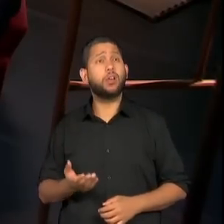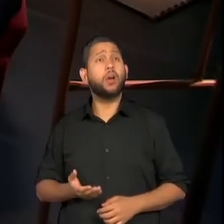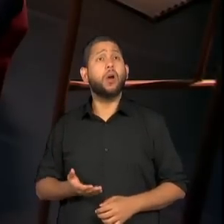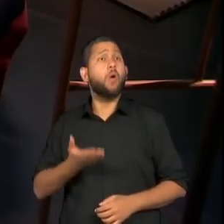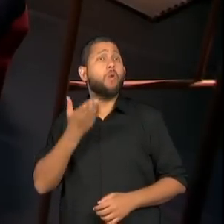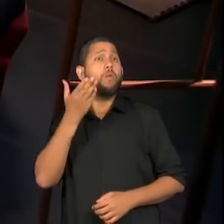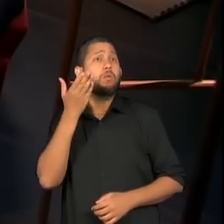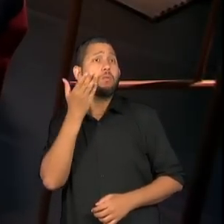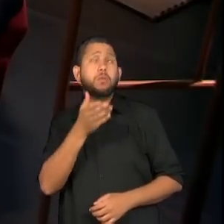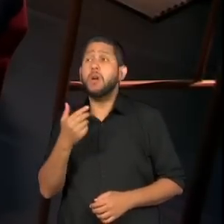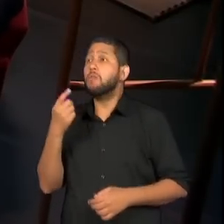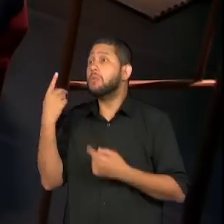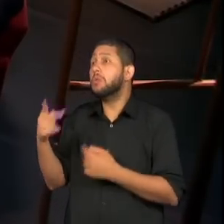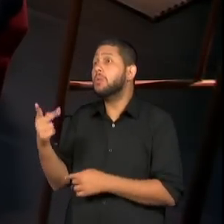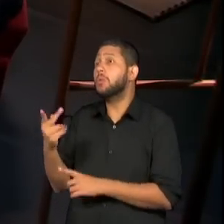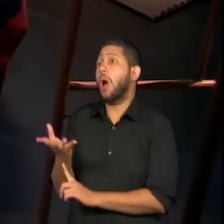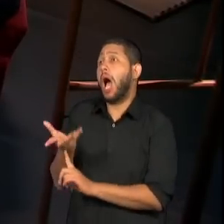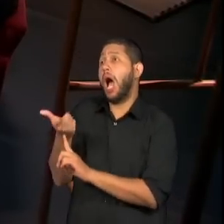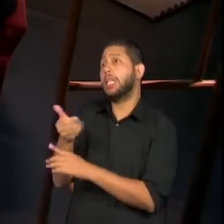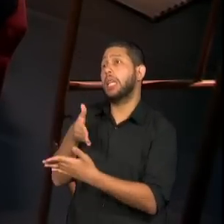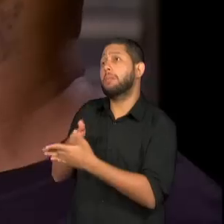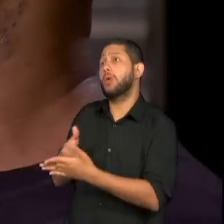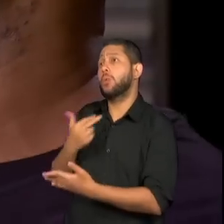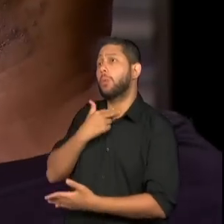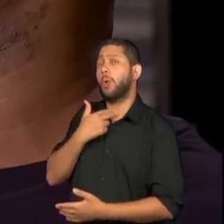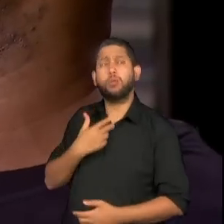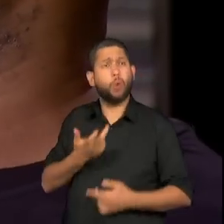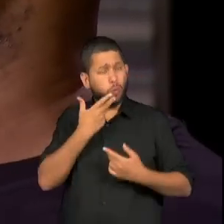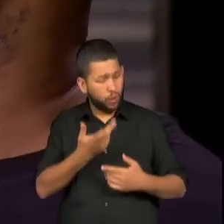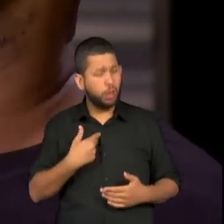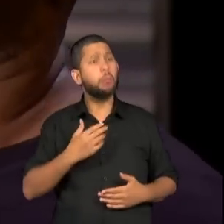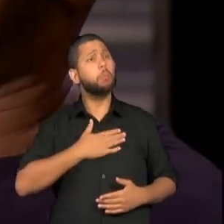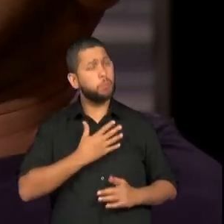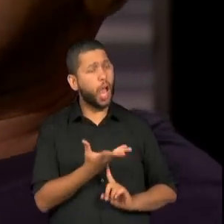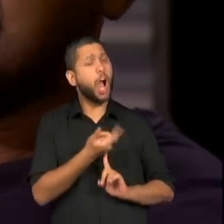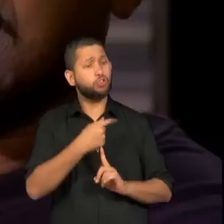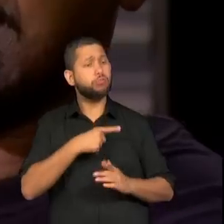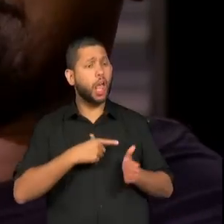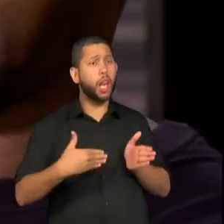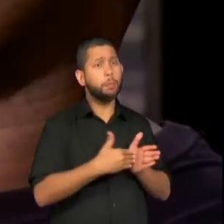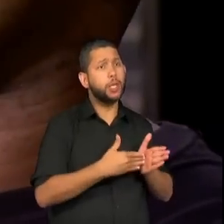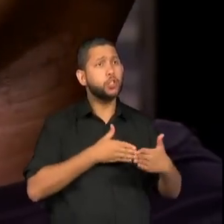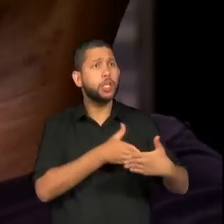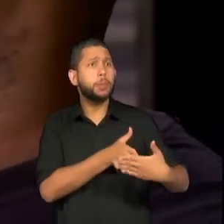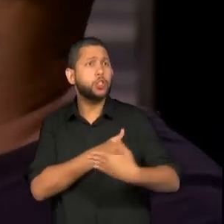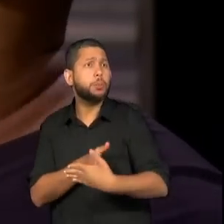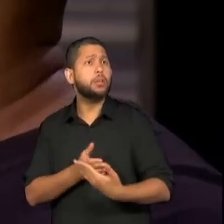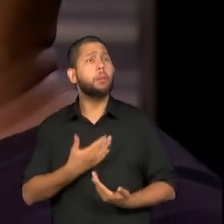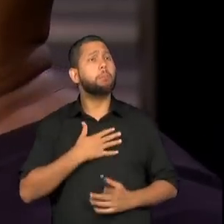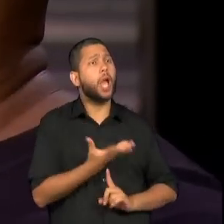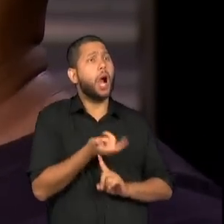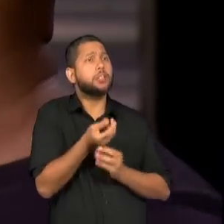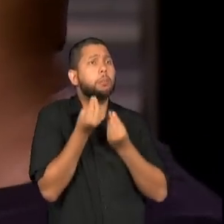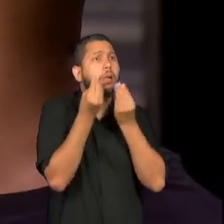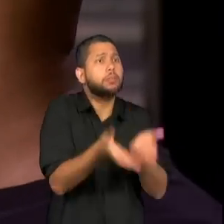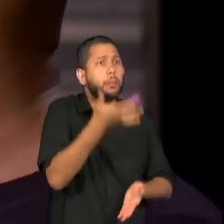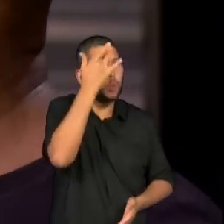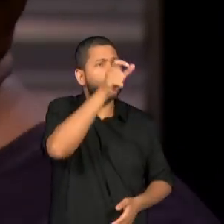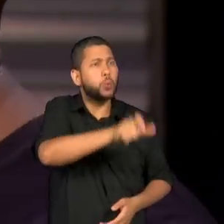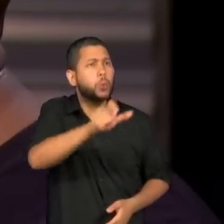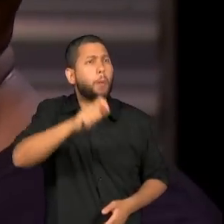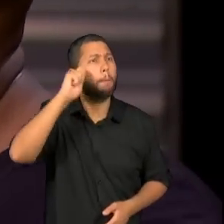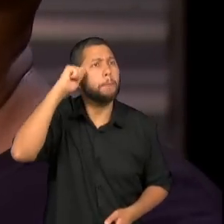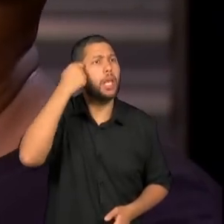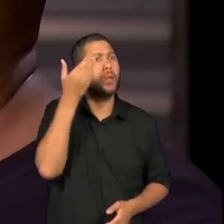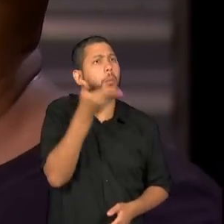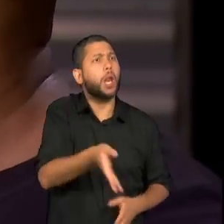poderia dar limites à minha arte e eu limitando a minha arte ao tempo inteiro. Dizendo que minha arte tinha que ser para o preto, para o favelado, somente para quem